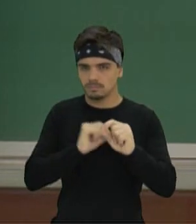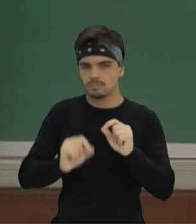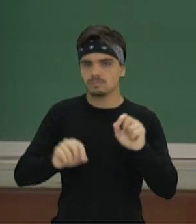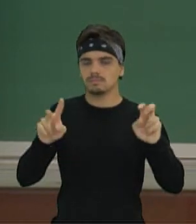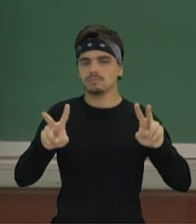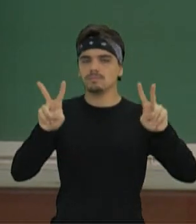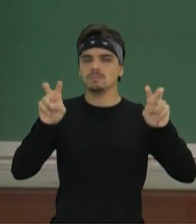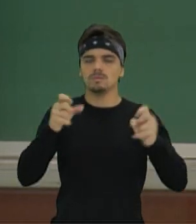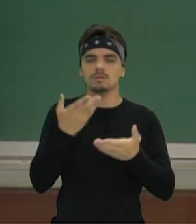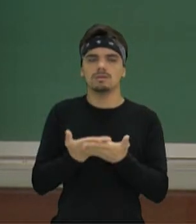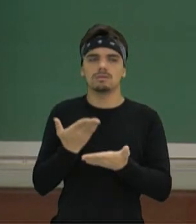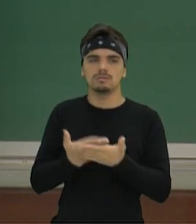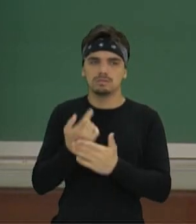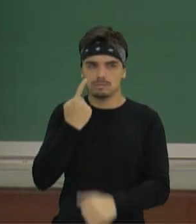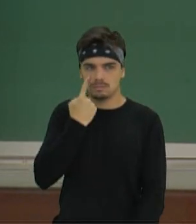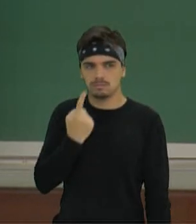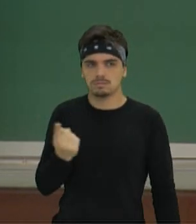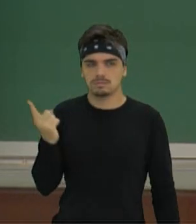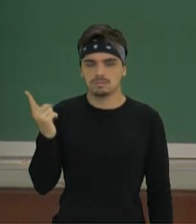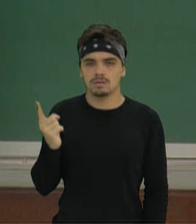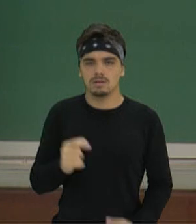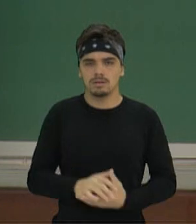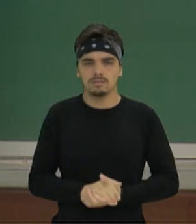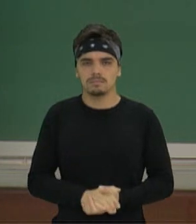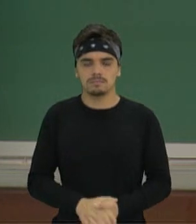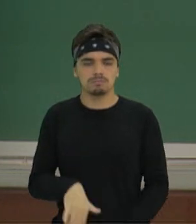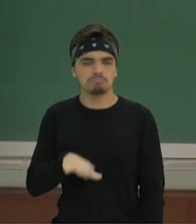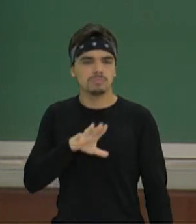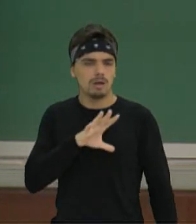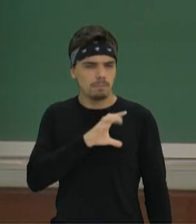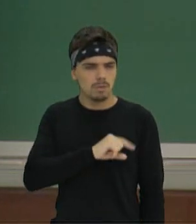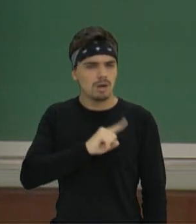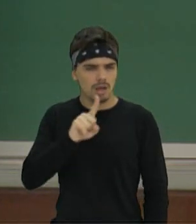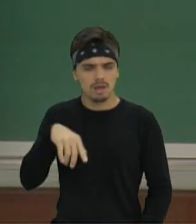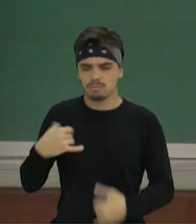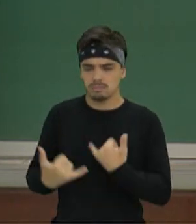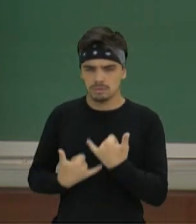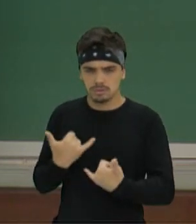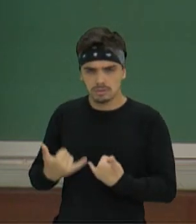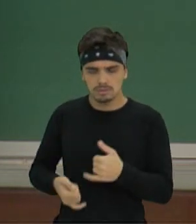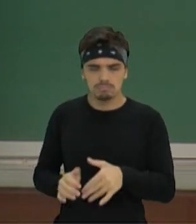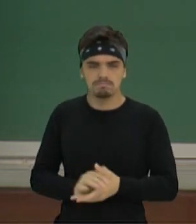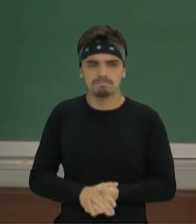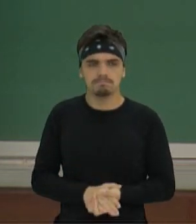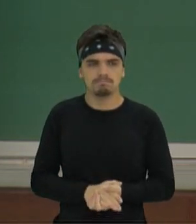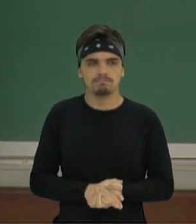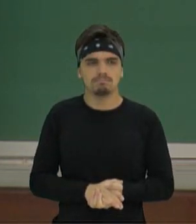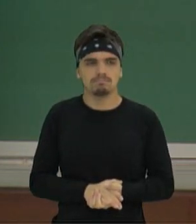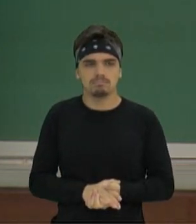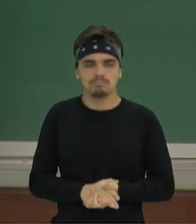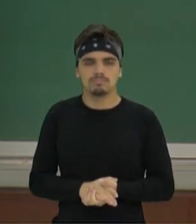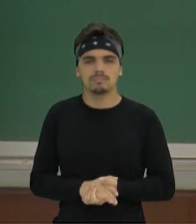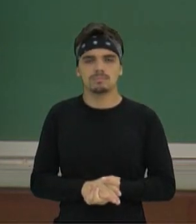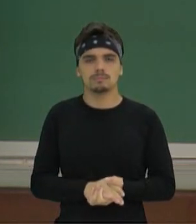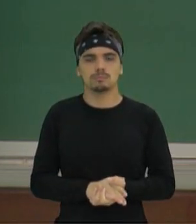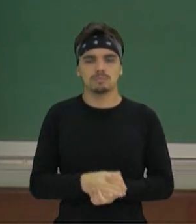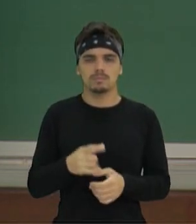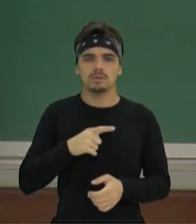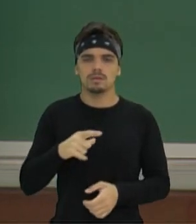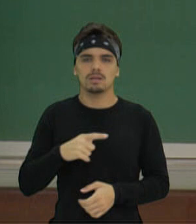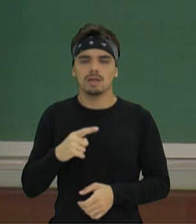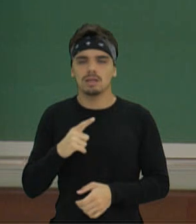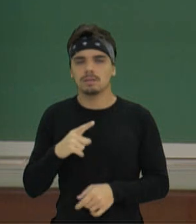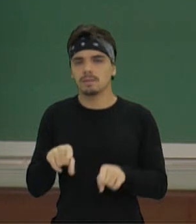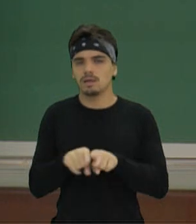aula, Is Love a Game? O amor é um jogo, essa é a tradução. Vamos falar sobre pronomes relativos, coisa que para vocês